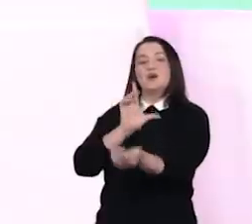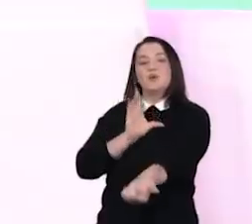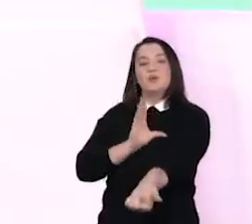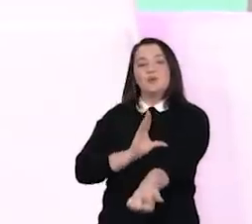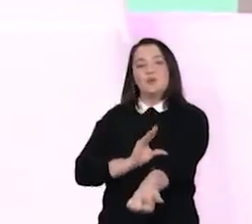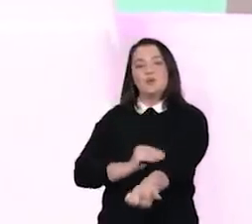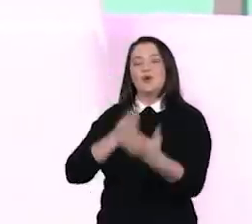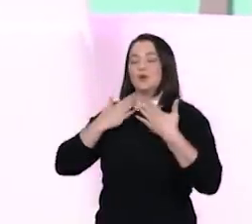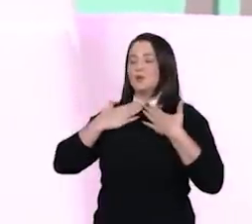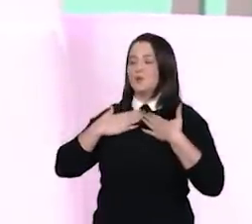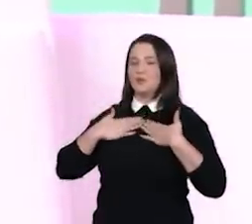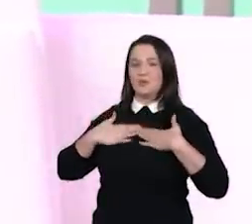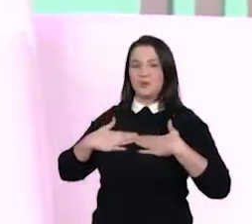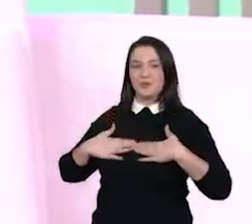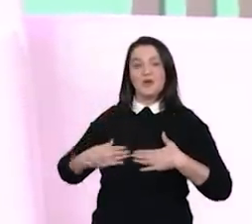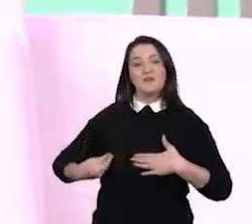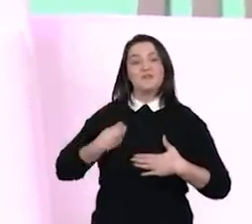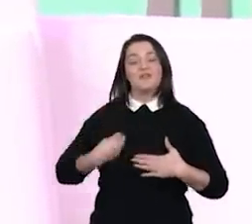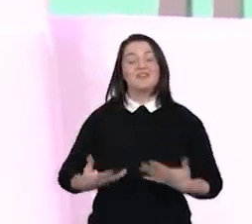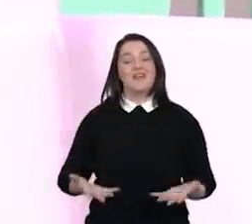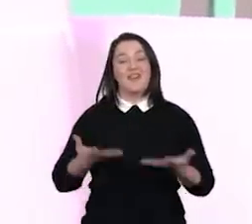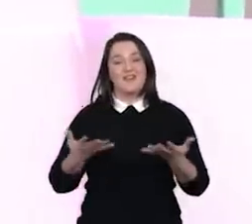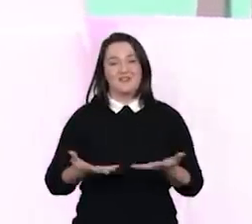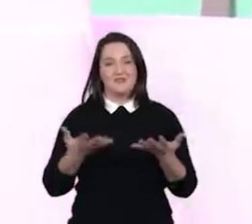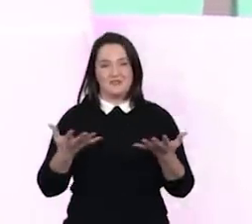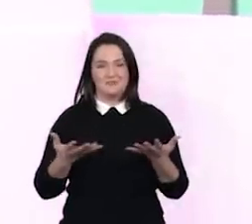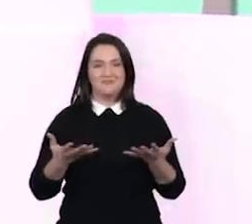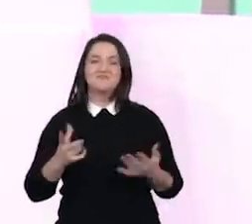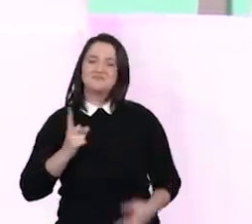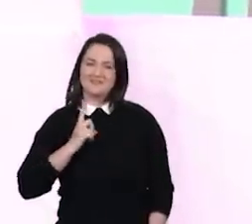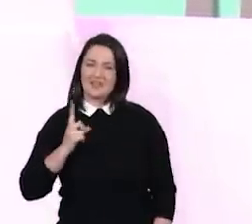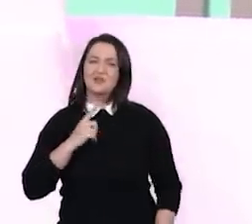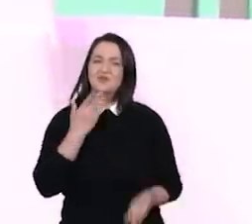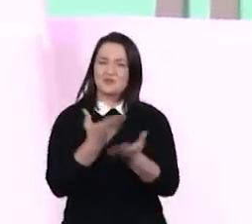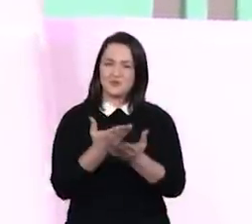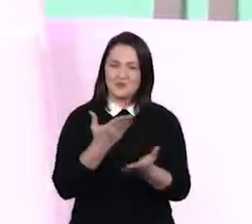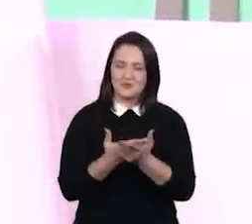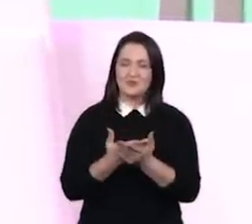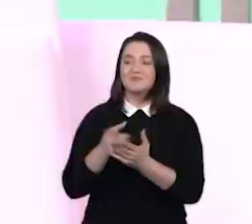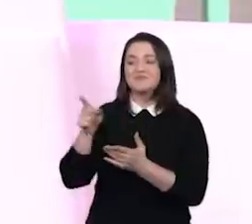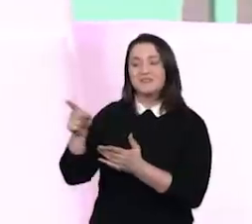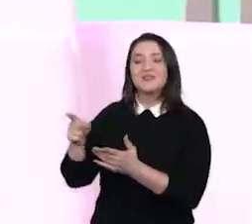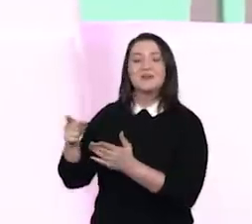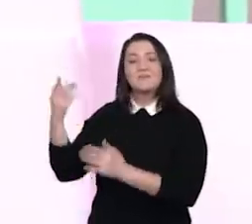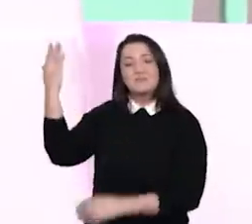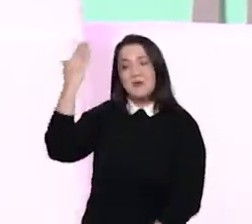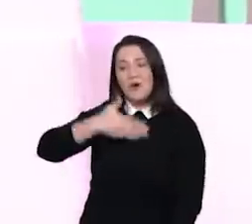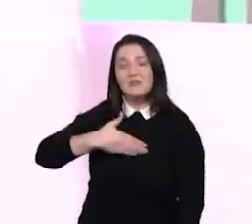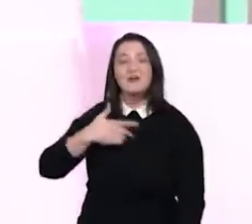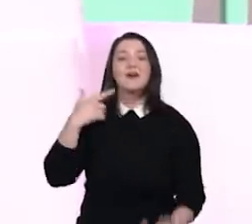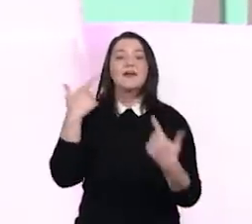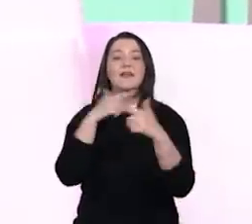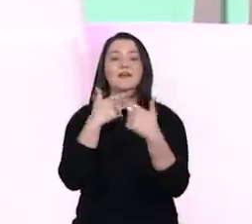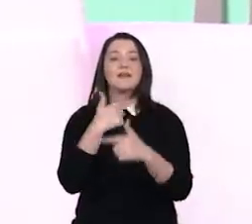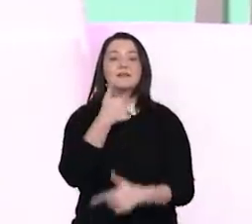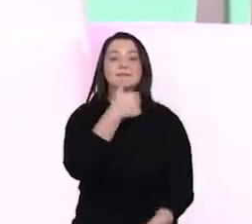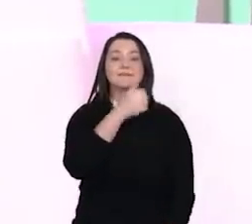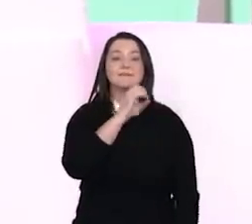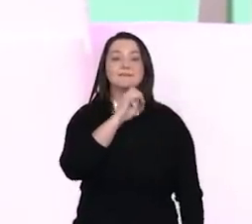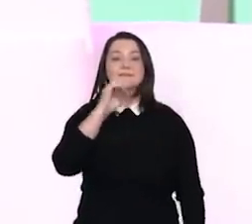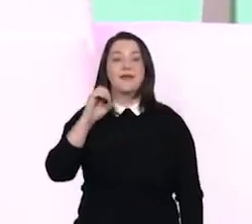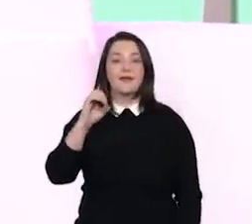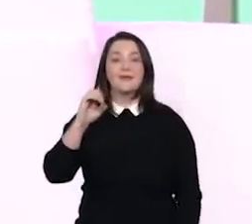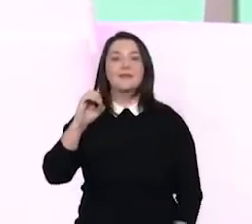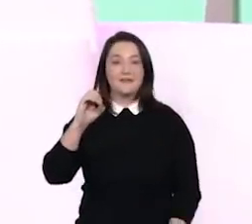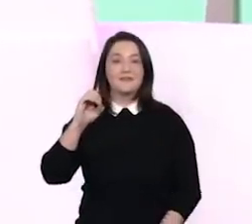leve. Segundo um estudo de Fry e colaboradores, rir 100 vezes durante o dia tem os